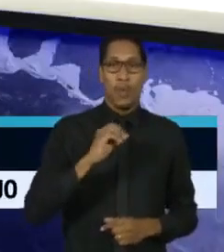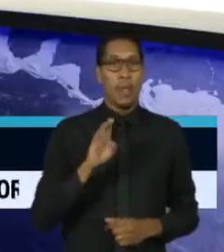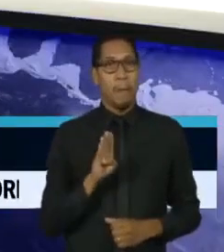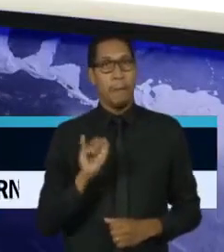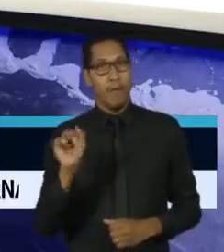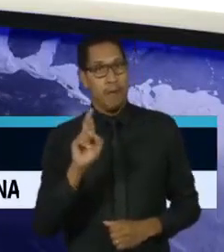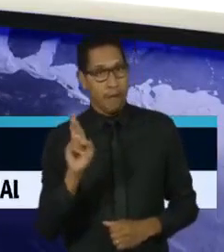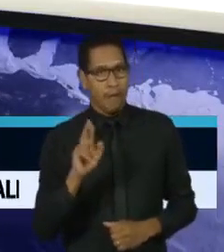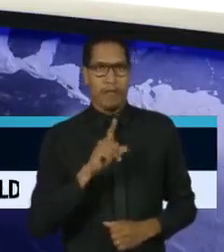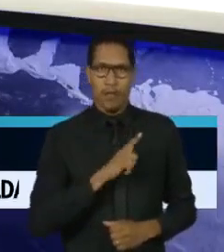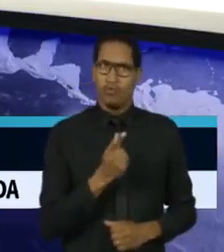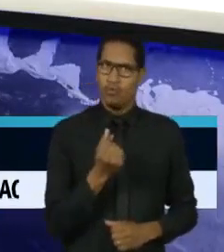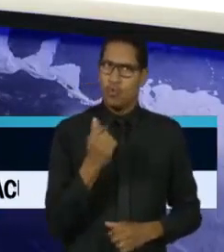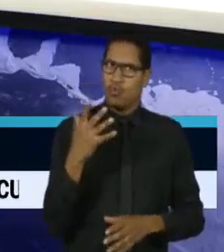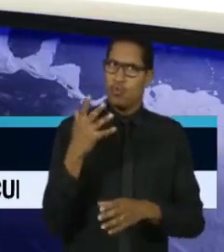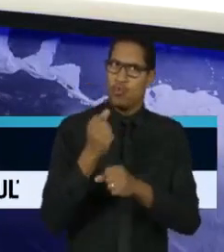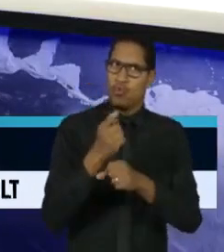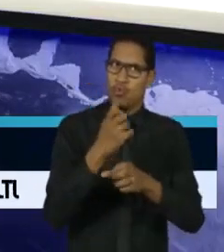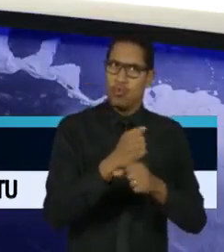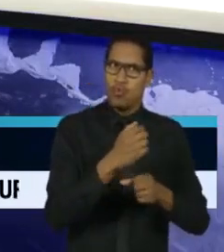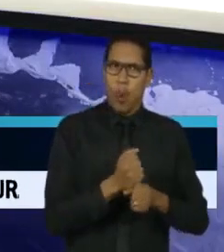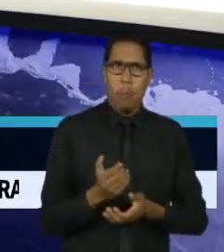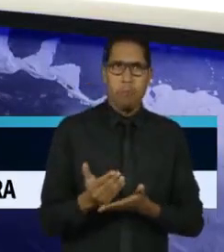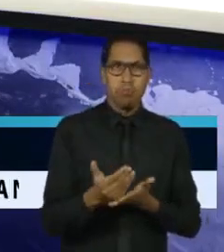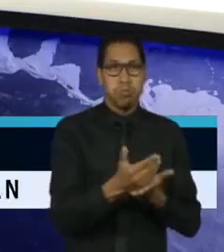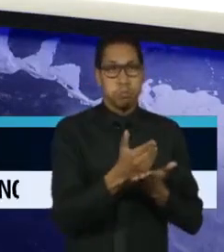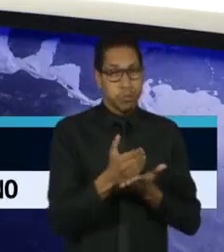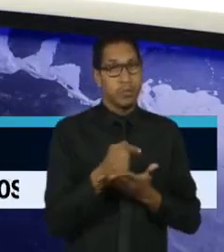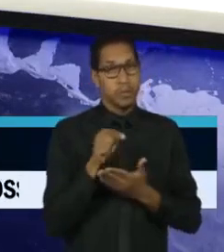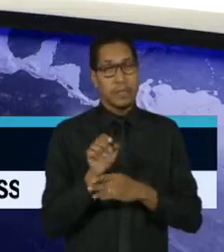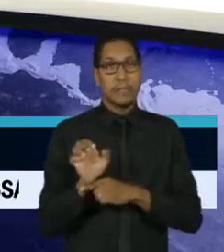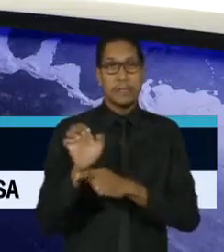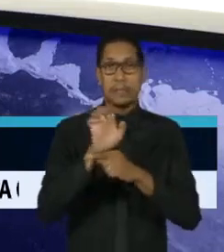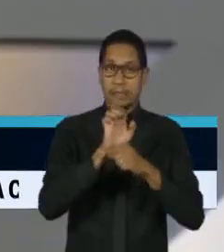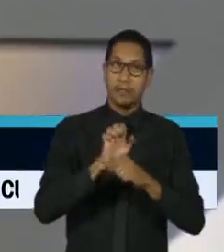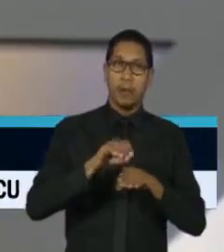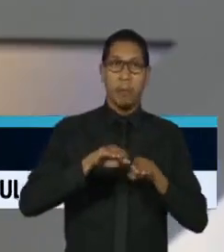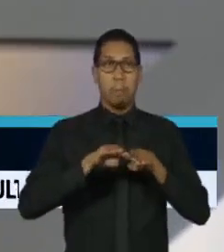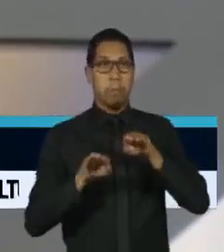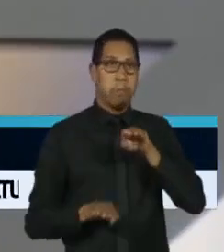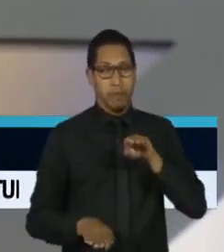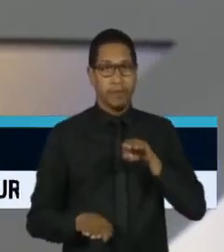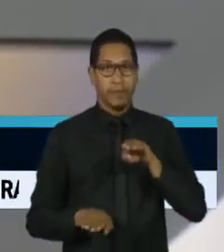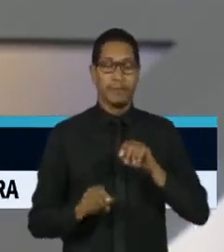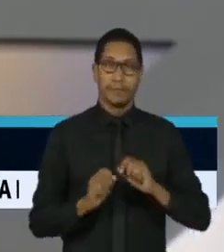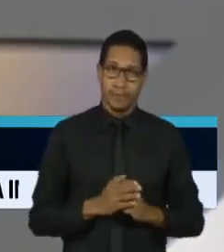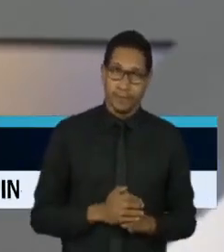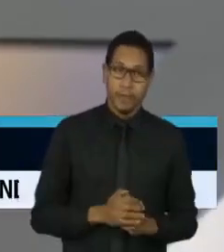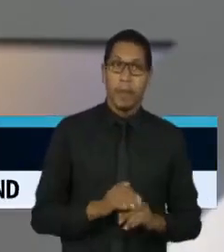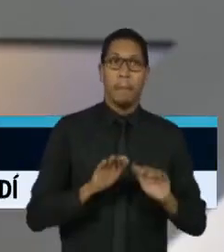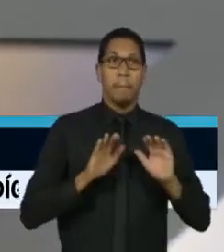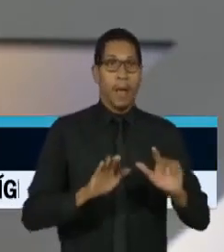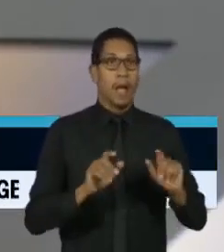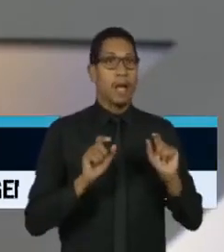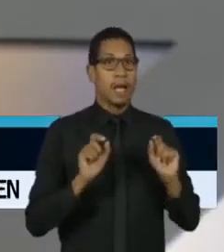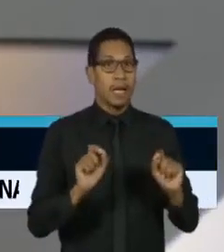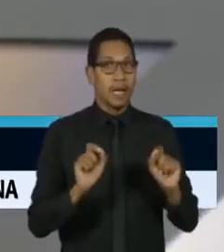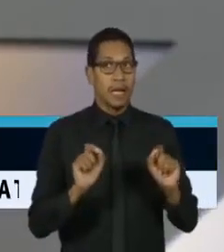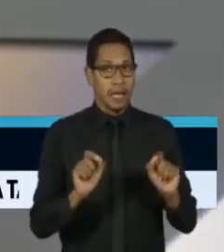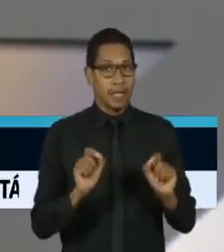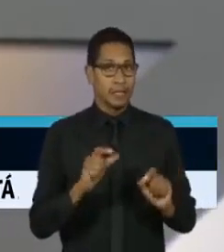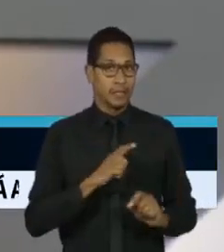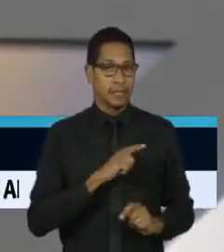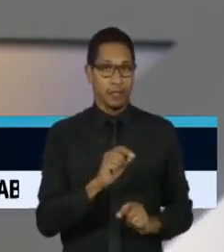fizeram uma continha enorme que desestrutura completamente as Finanças estaduais é agora para pressionar